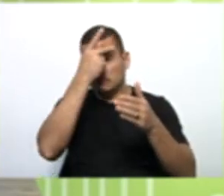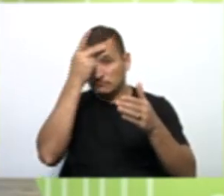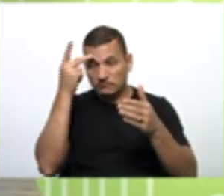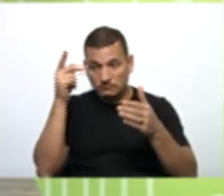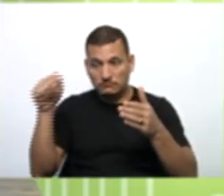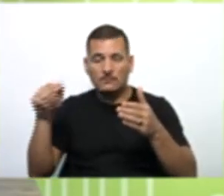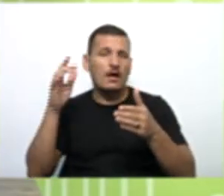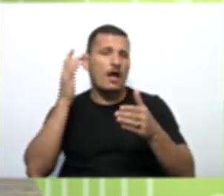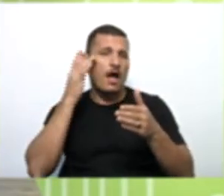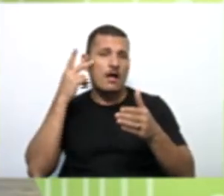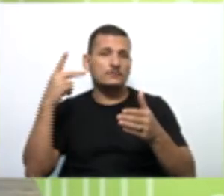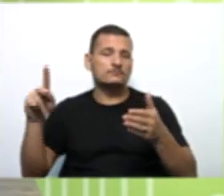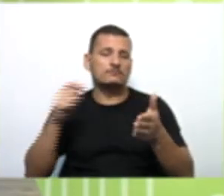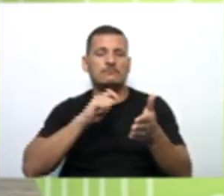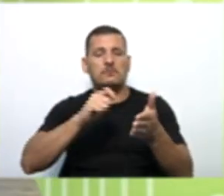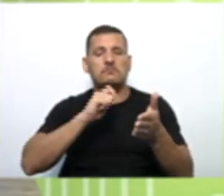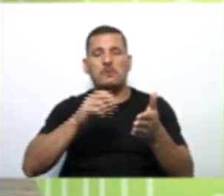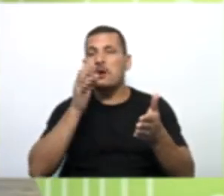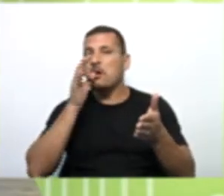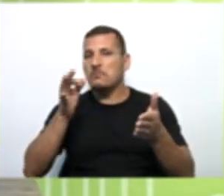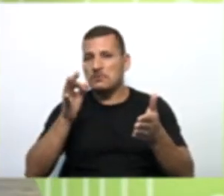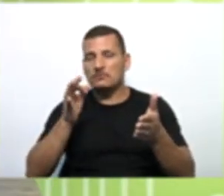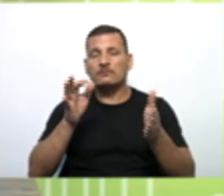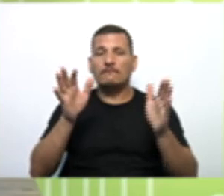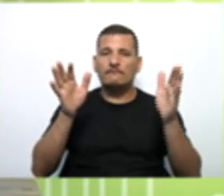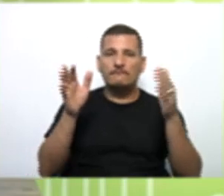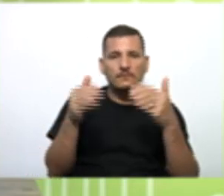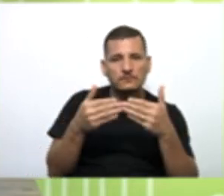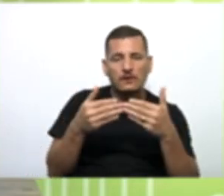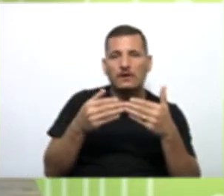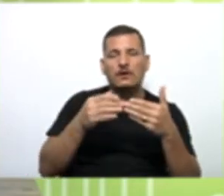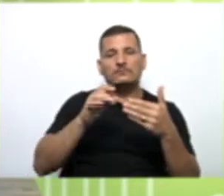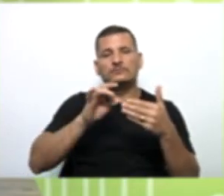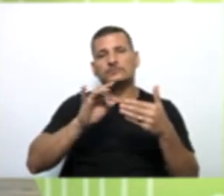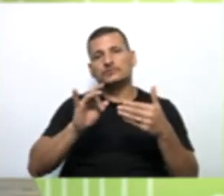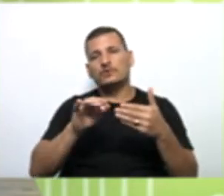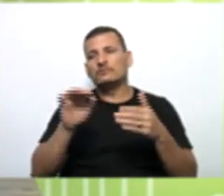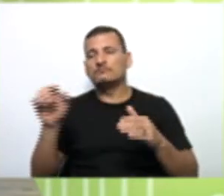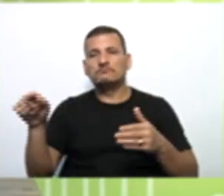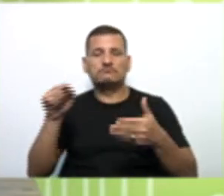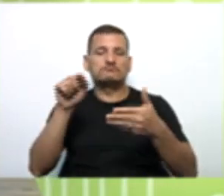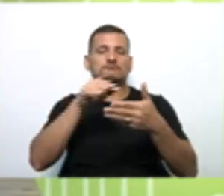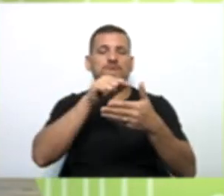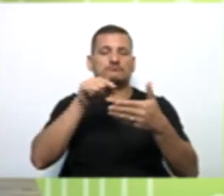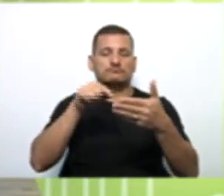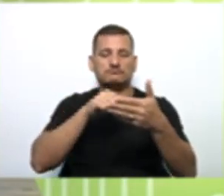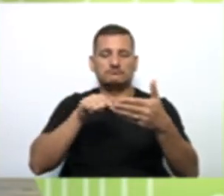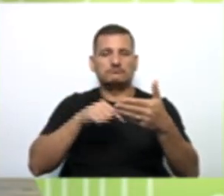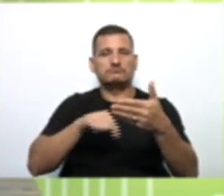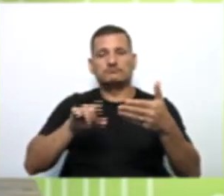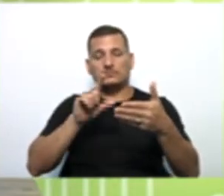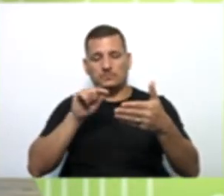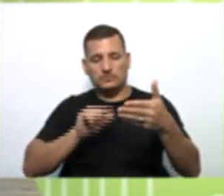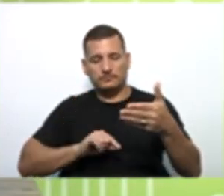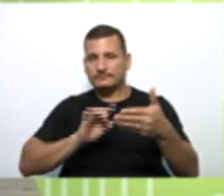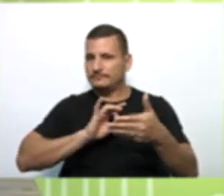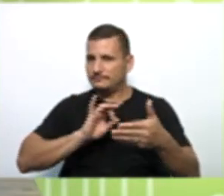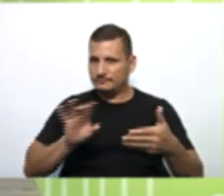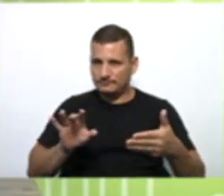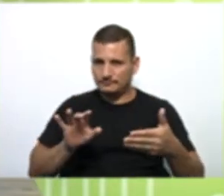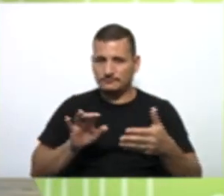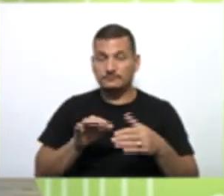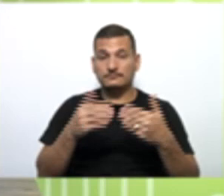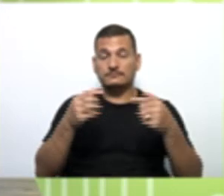que ela acha a respeito daquele assunto. E fechada é geralmente quando tem de marca X ou tem opções para eu escolher.